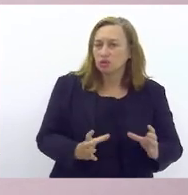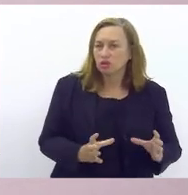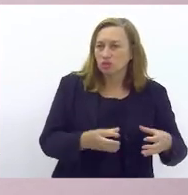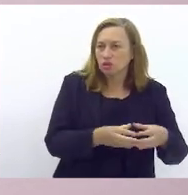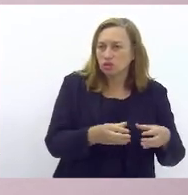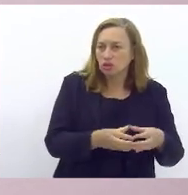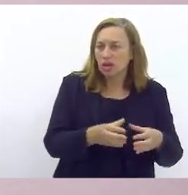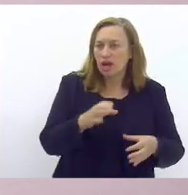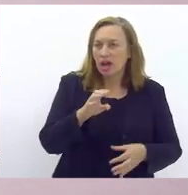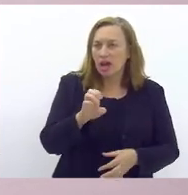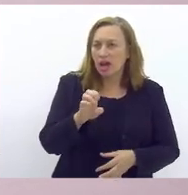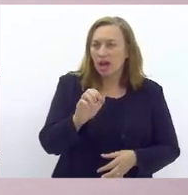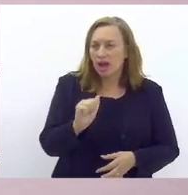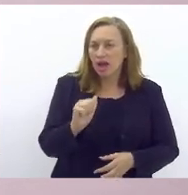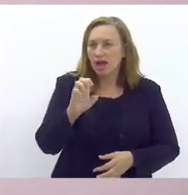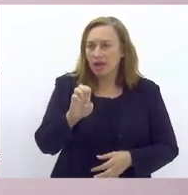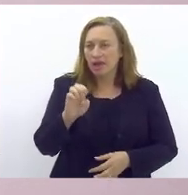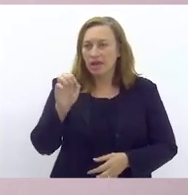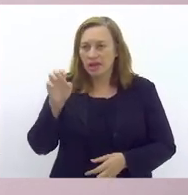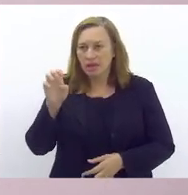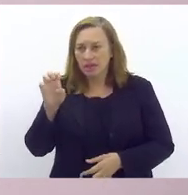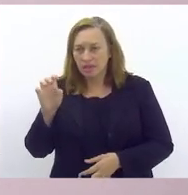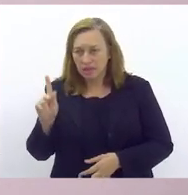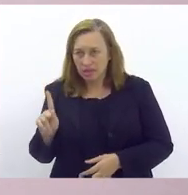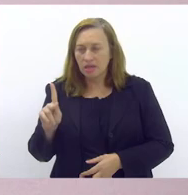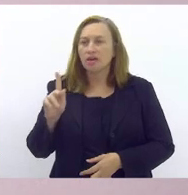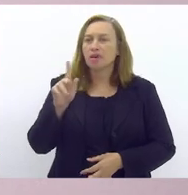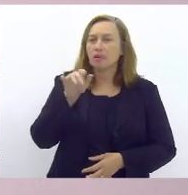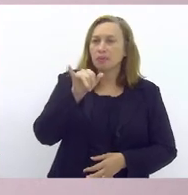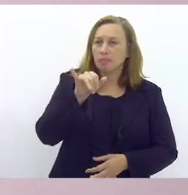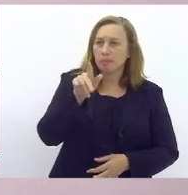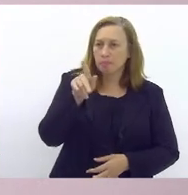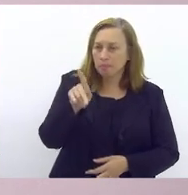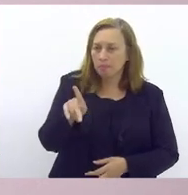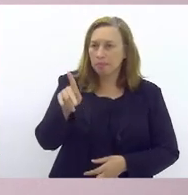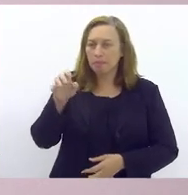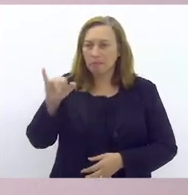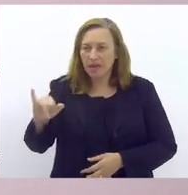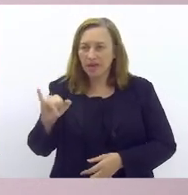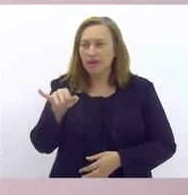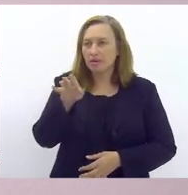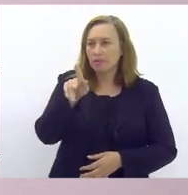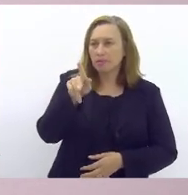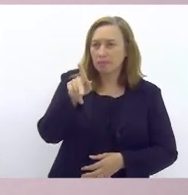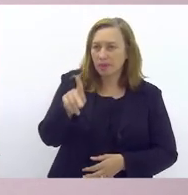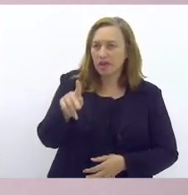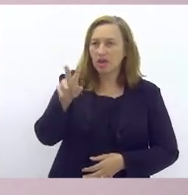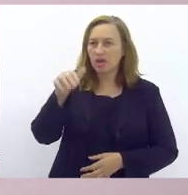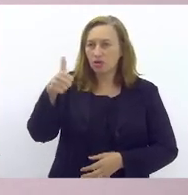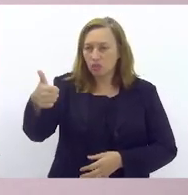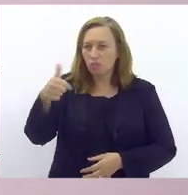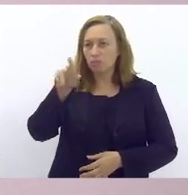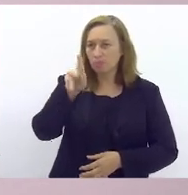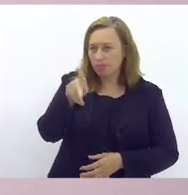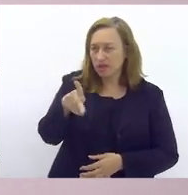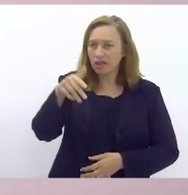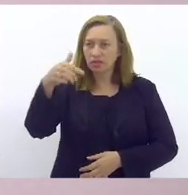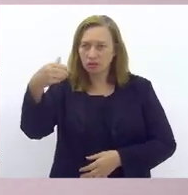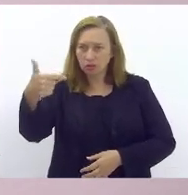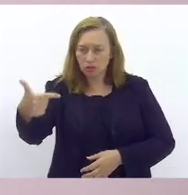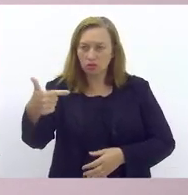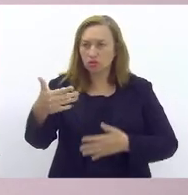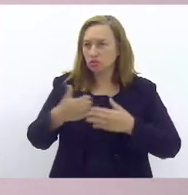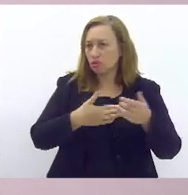ela AEI, PAEI, PEI ou P1, P2, qual que seja a classe, o patriarcado e a elite vai